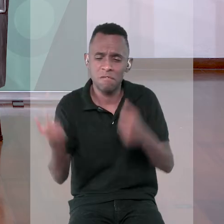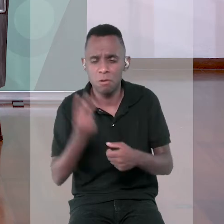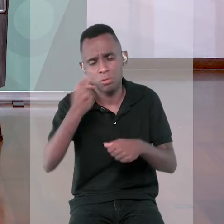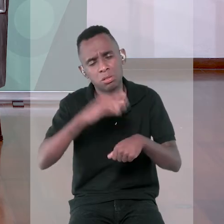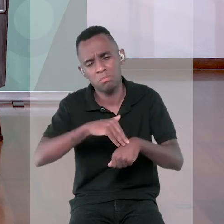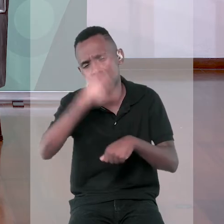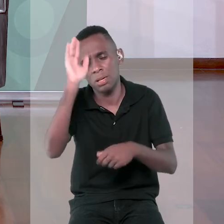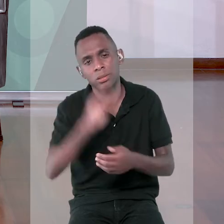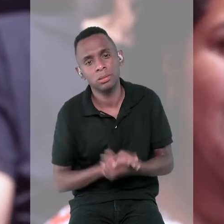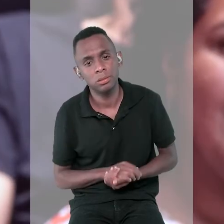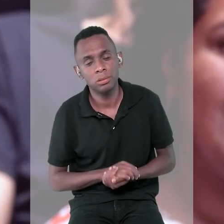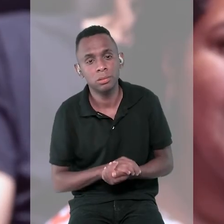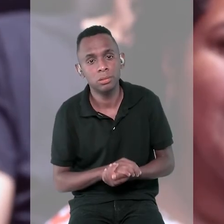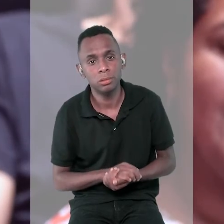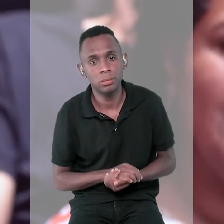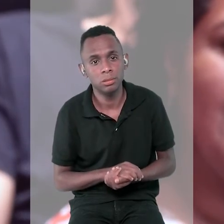Né?